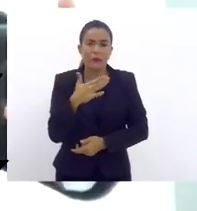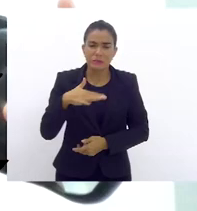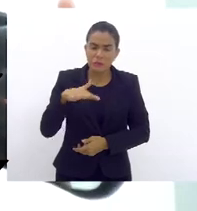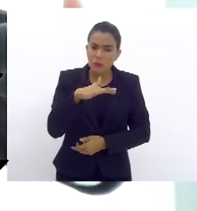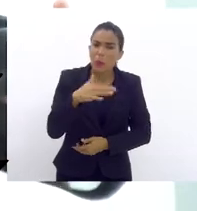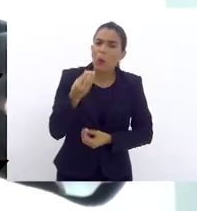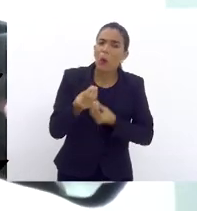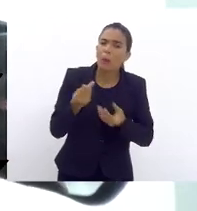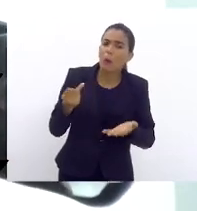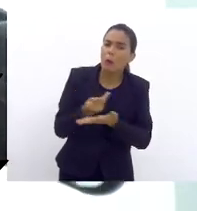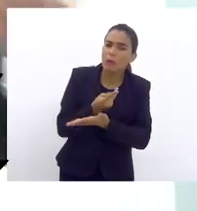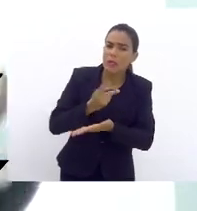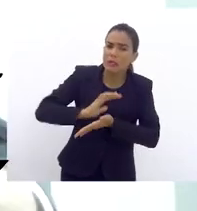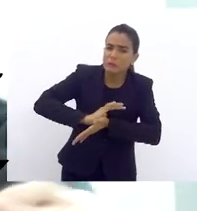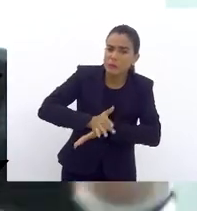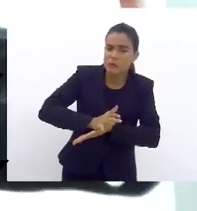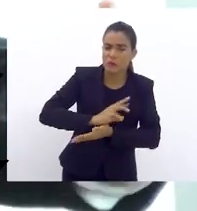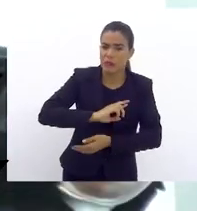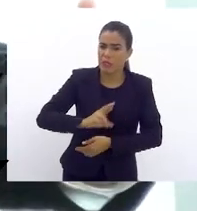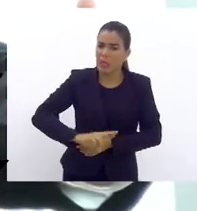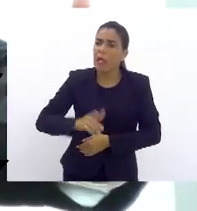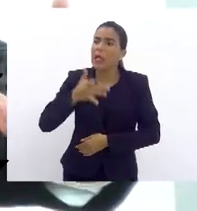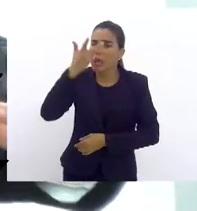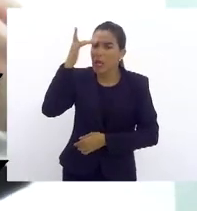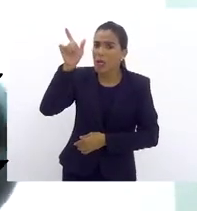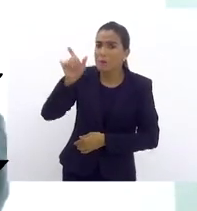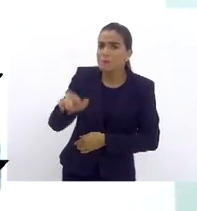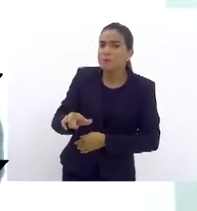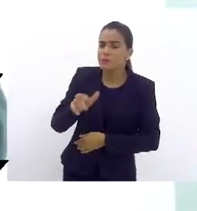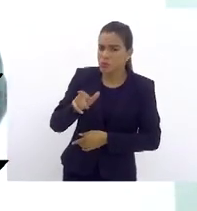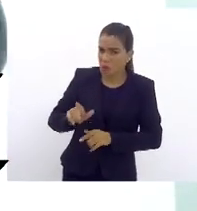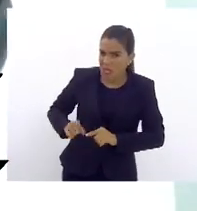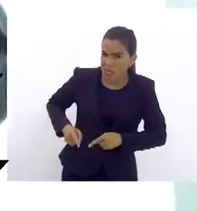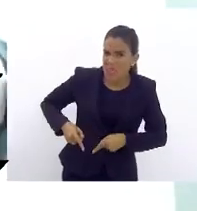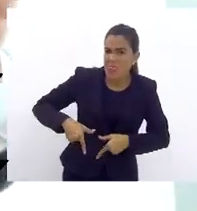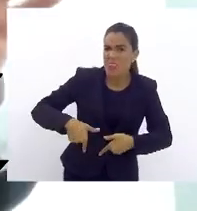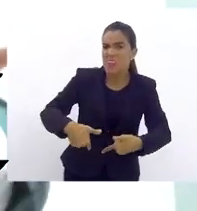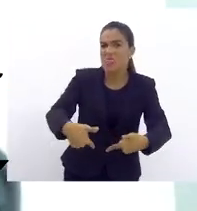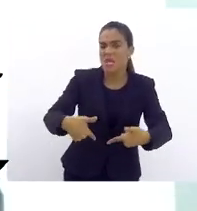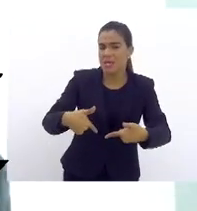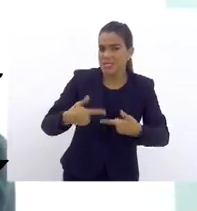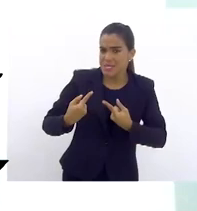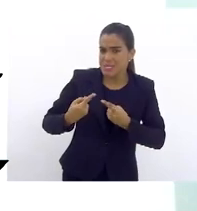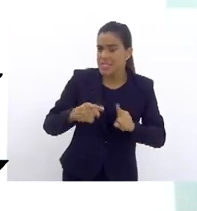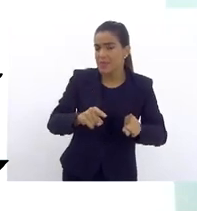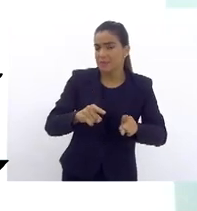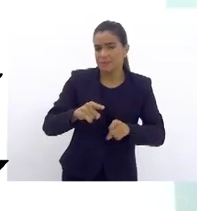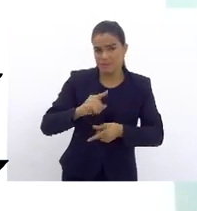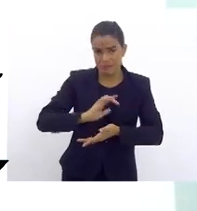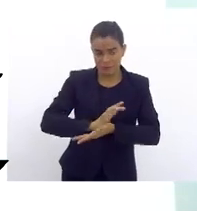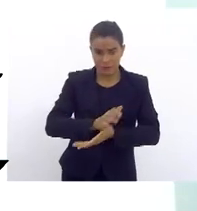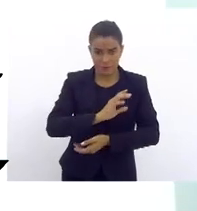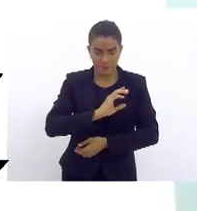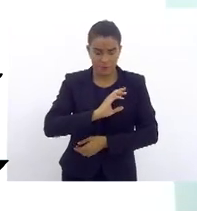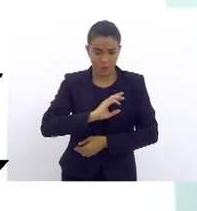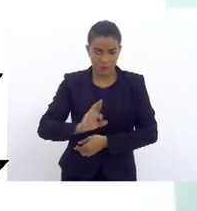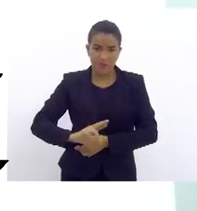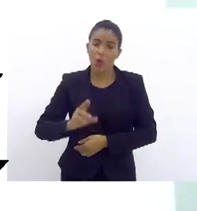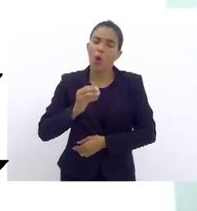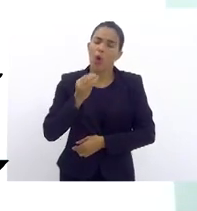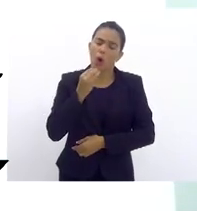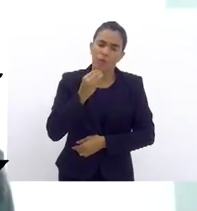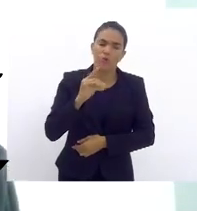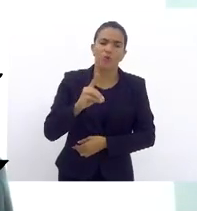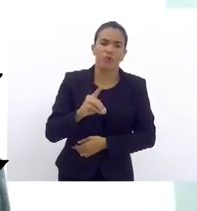é que essa intolerância se faz Quem são os atores e também compreender que não é só a questão da decadia Claro que a